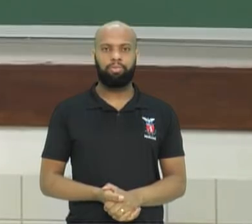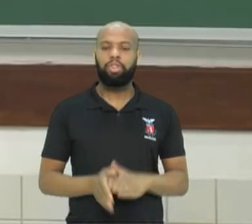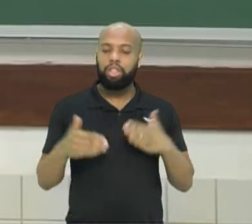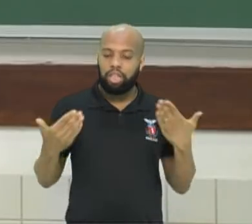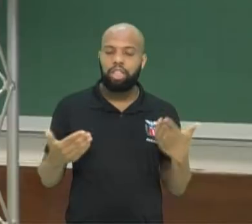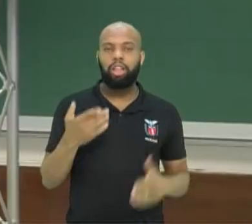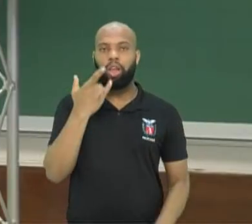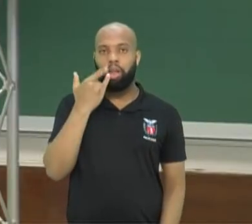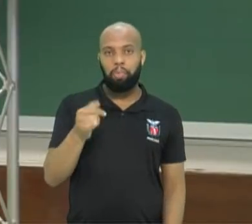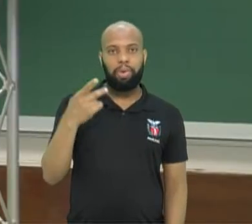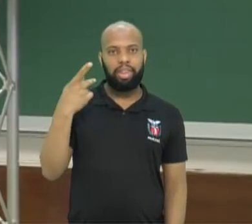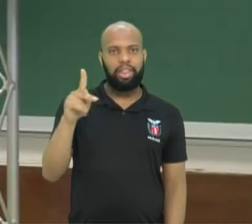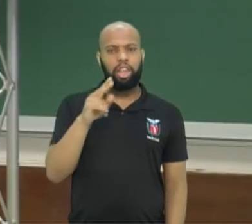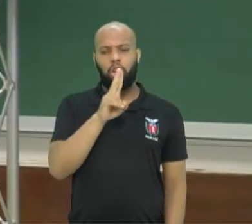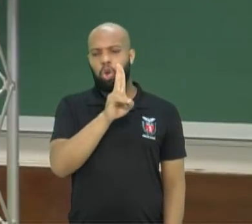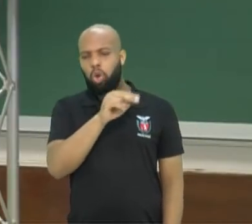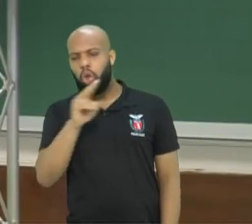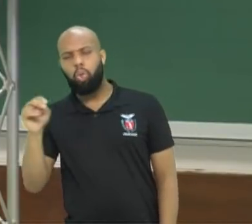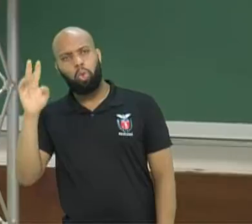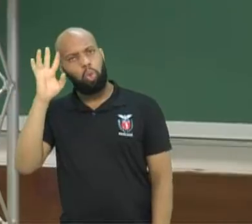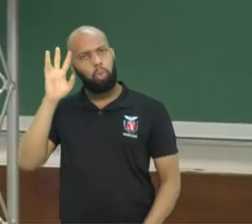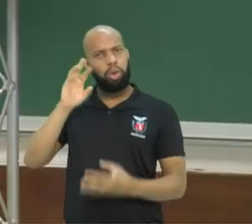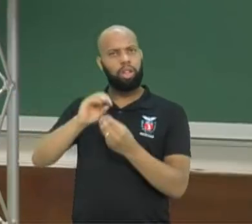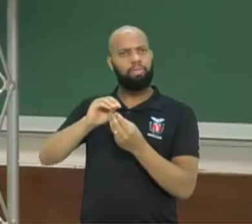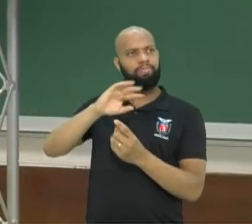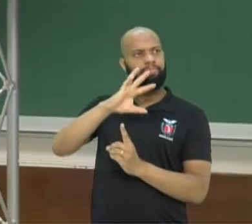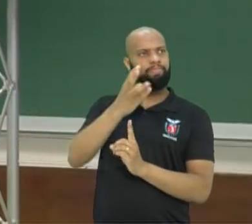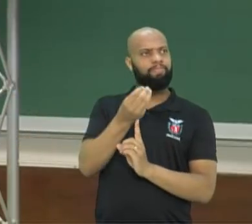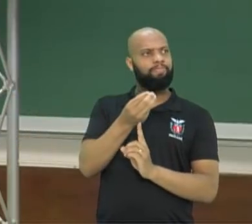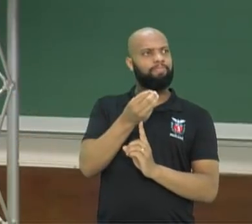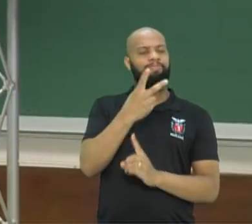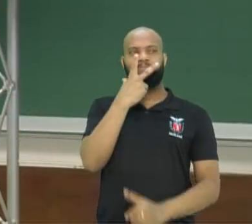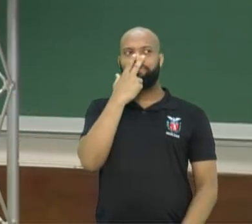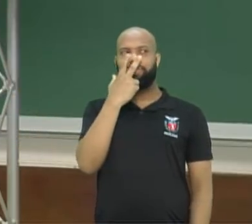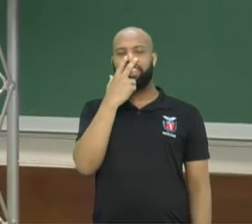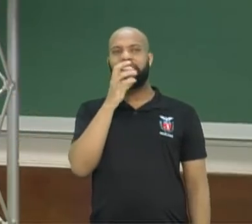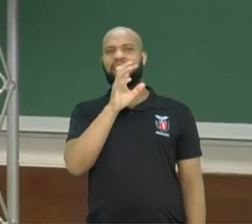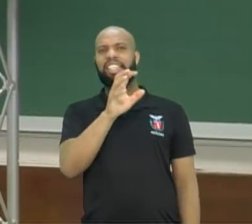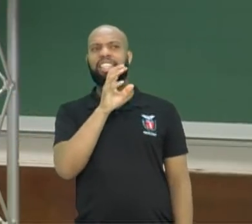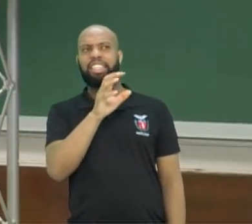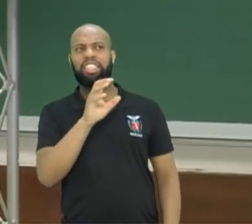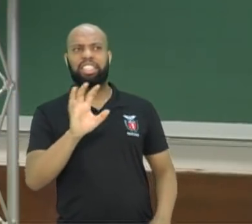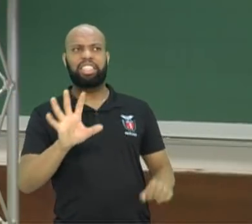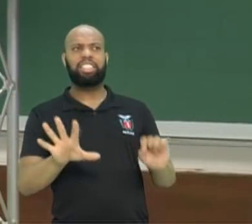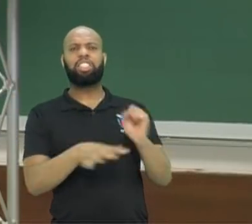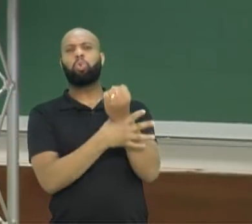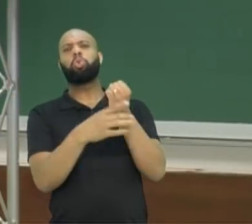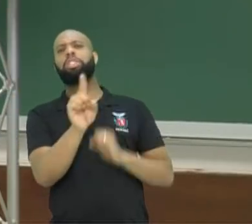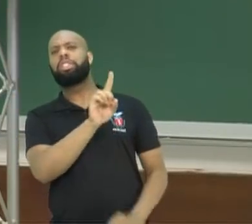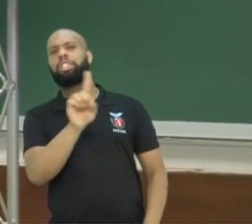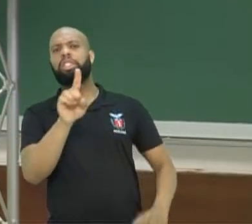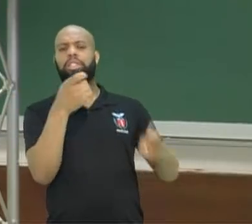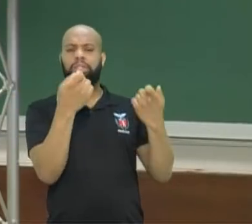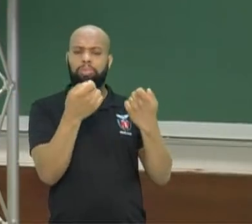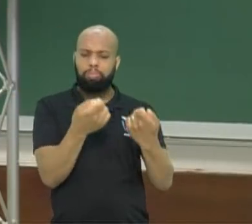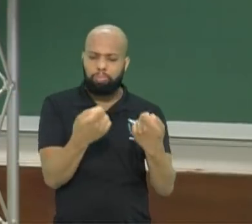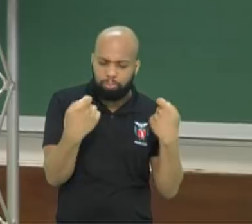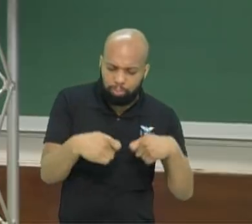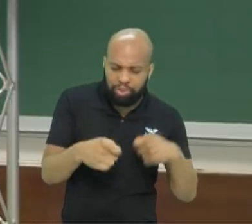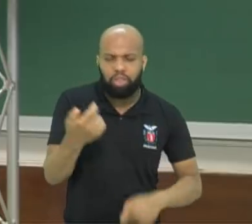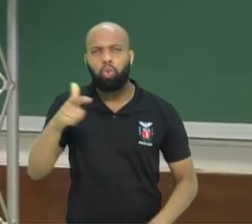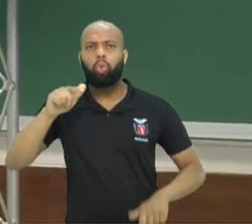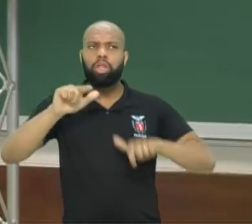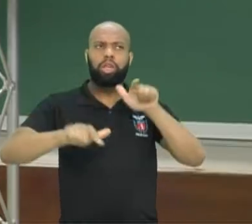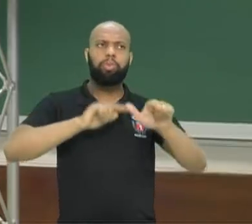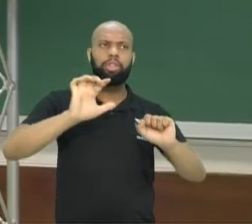Então, o pai dela nunca compreendeu arte. Ele achava que isso não era algo seguro, né? Ela precisava de um emprego mais seguro, uma